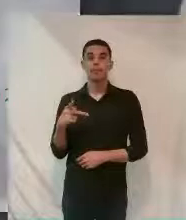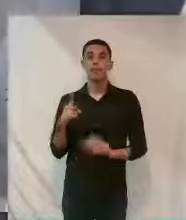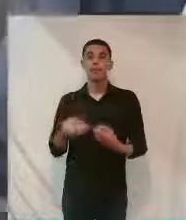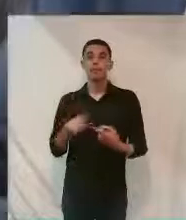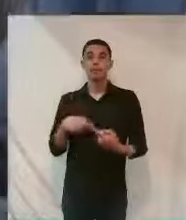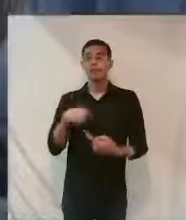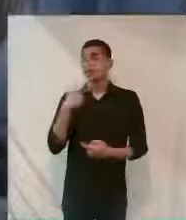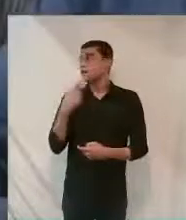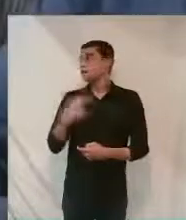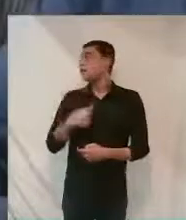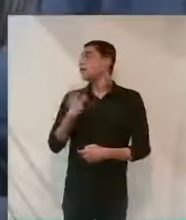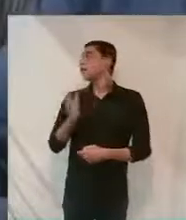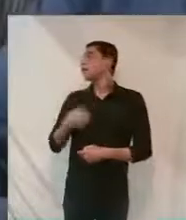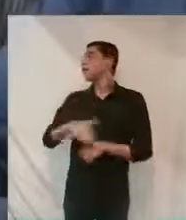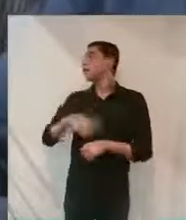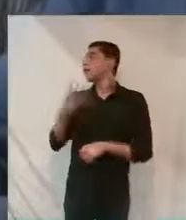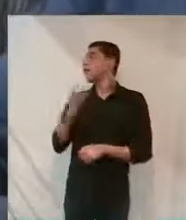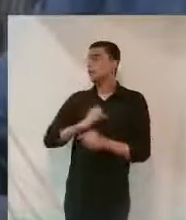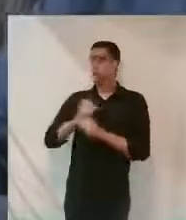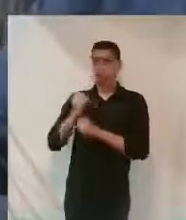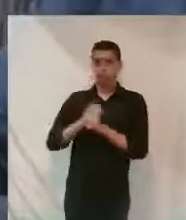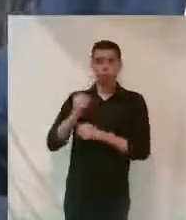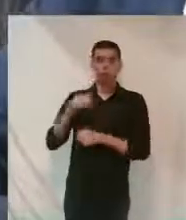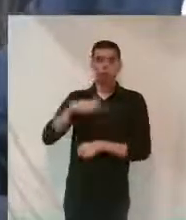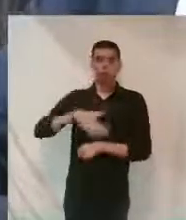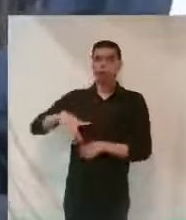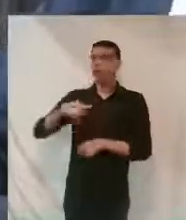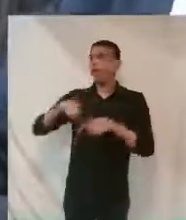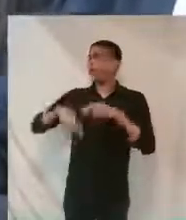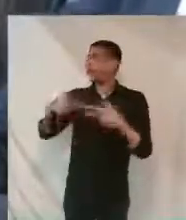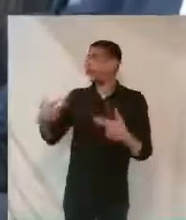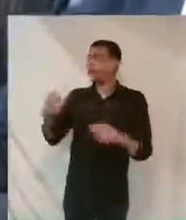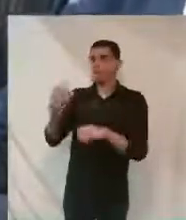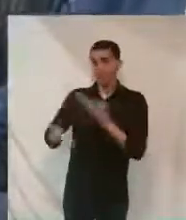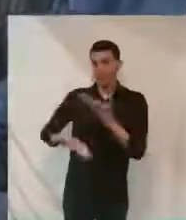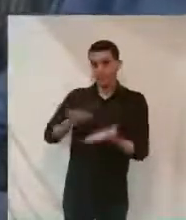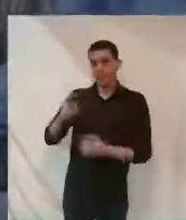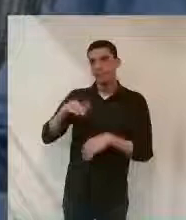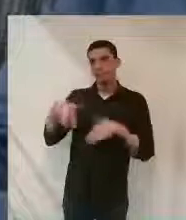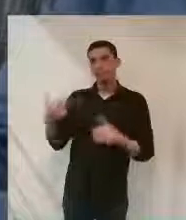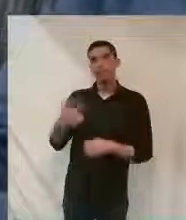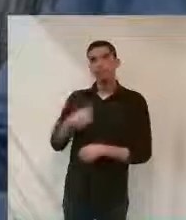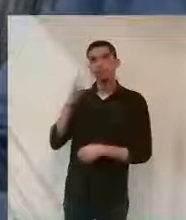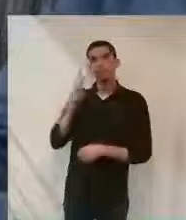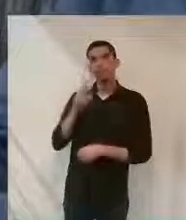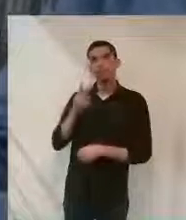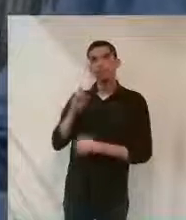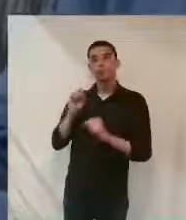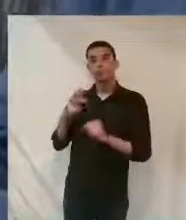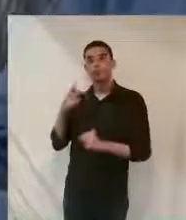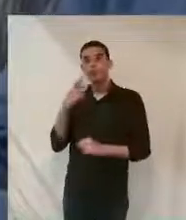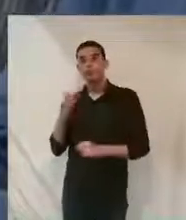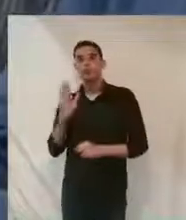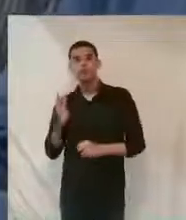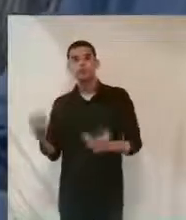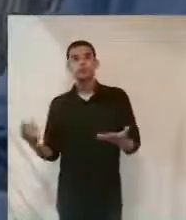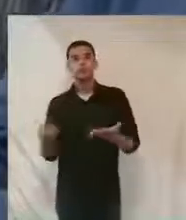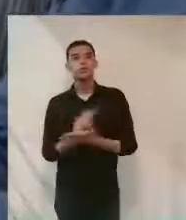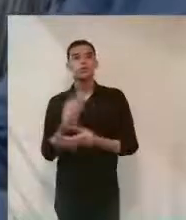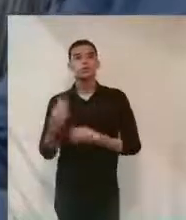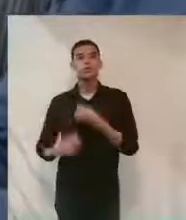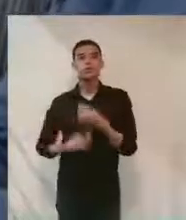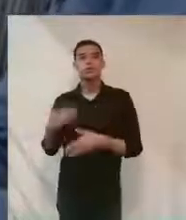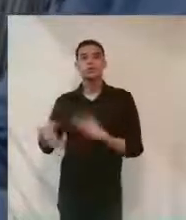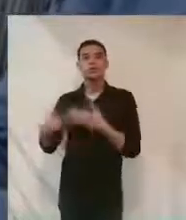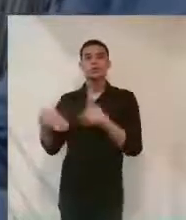de 40 anos na área de resíduos sólidos. Tá? Então, eu vi a evolução toda, eu posso falar de cadeira, que já houve uma grande evolução, mas